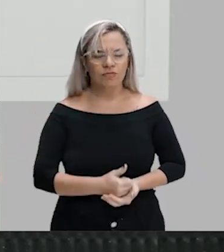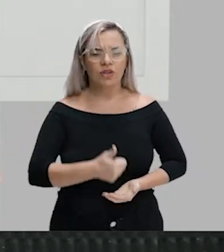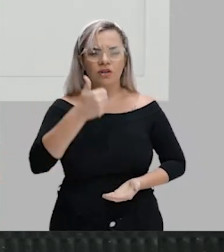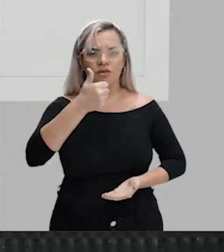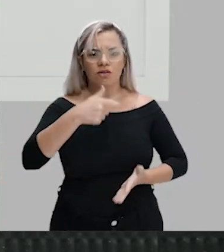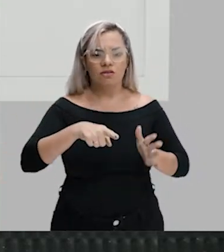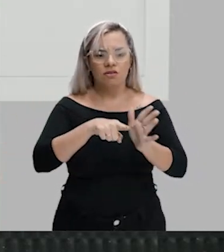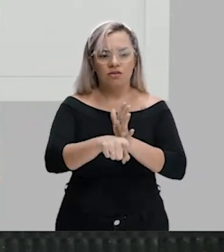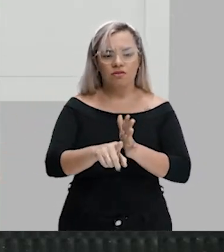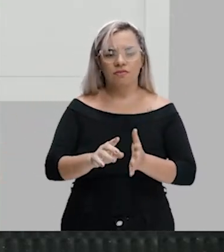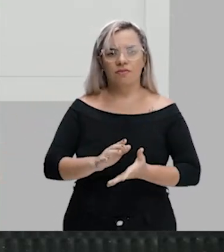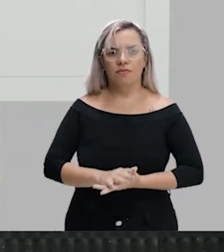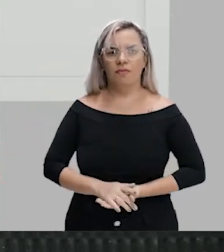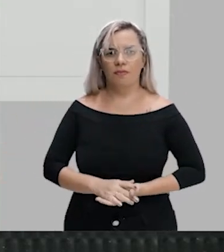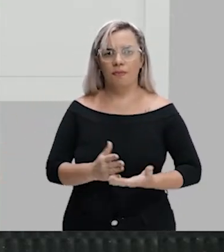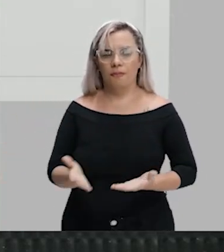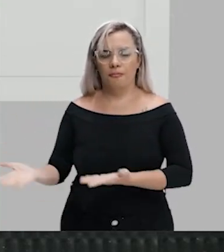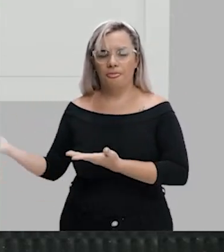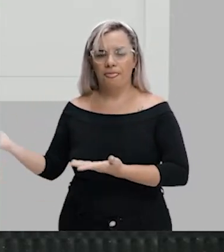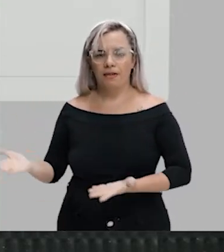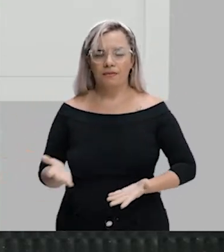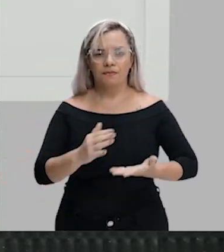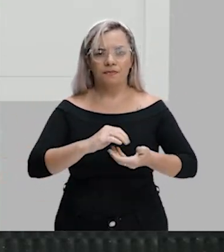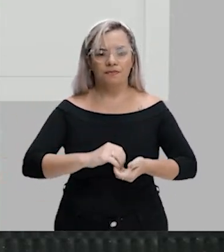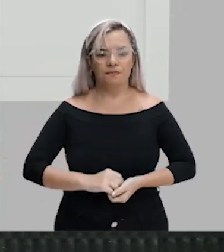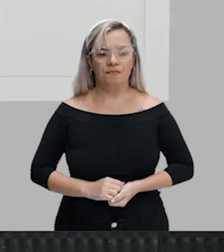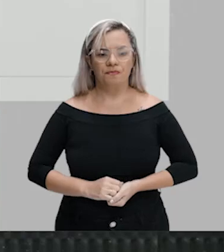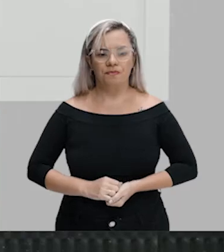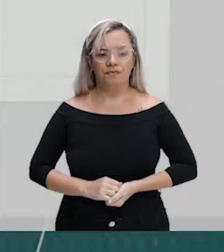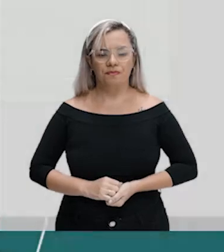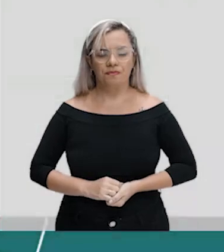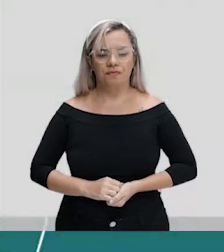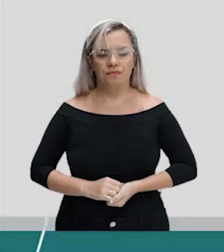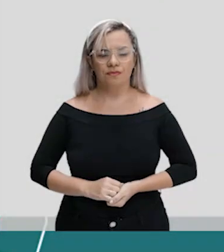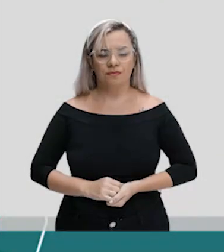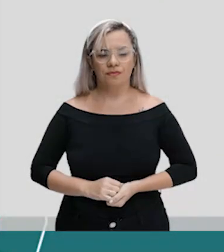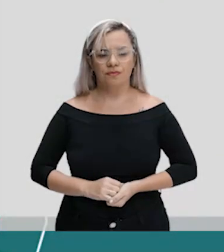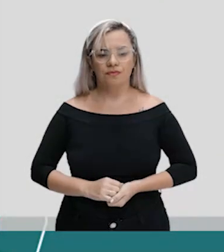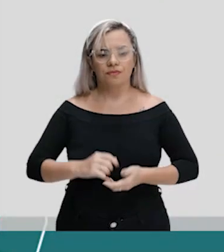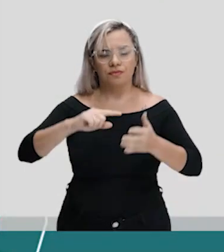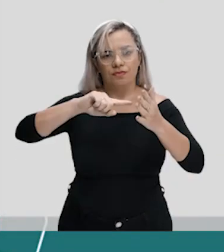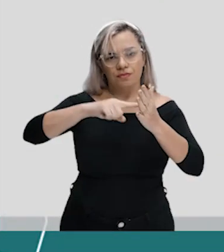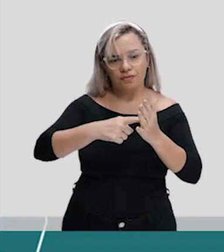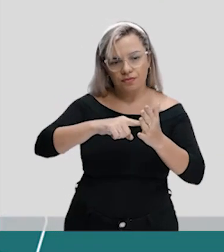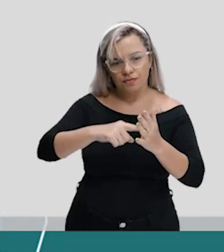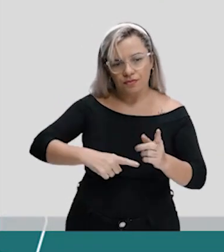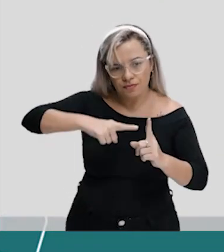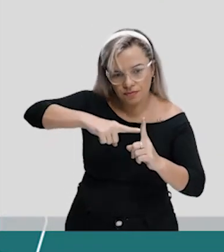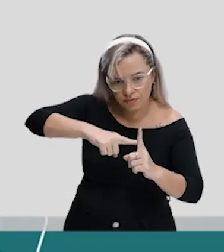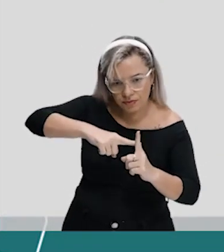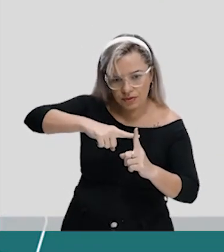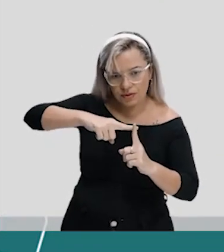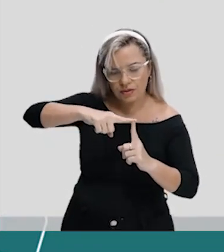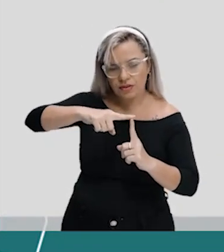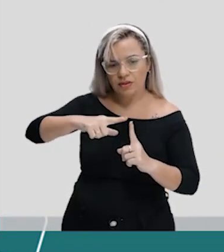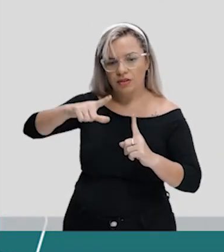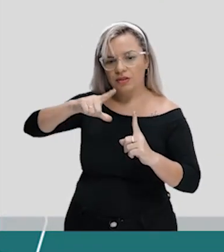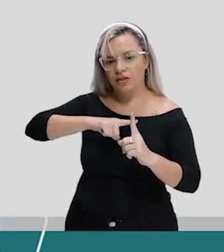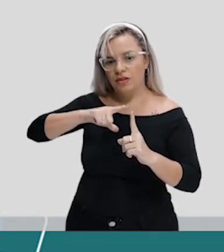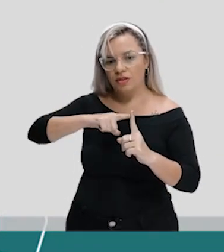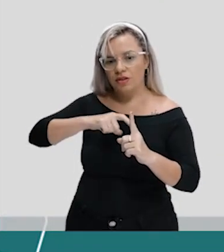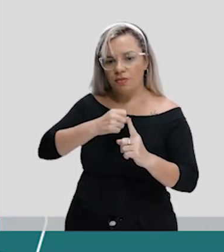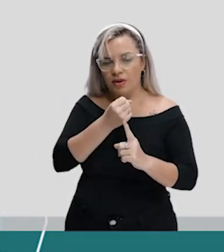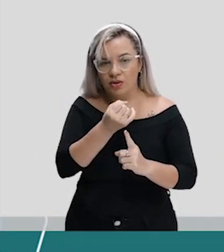questão. Então a primeira questão diz o seguinte: uma máquina térmica recebe determinada quantidade de